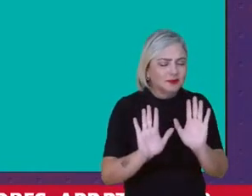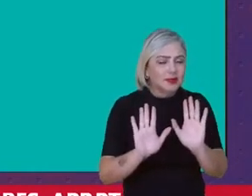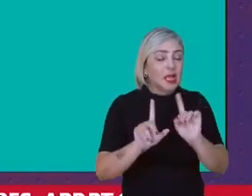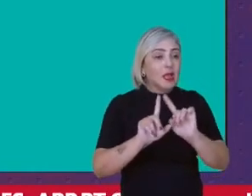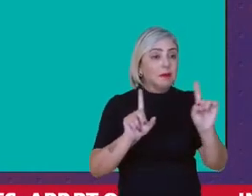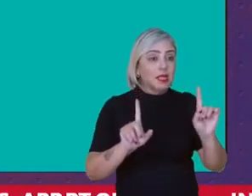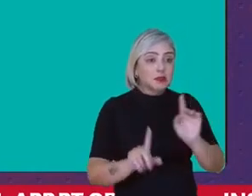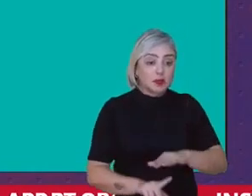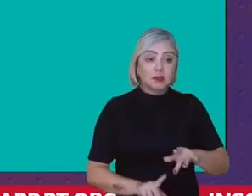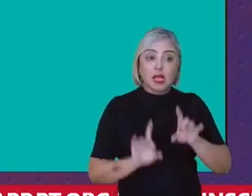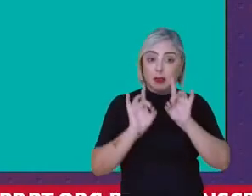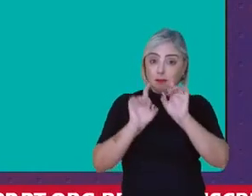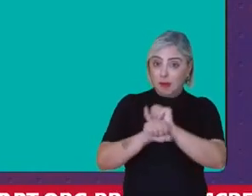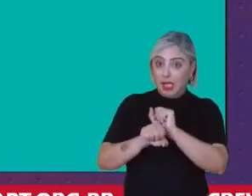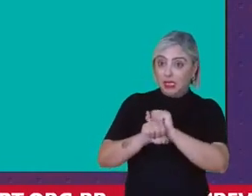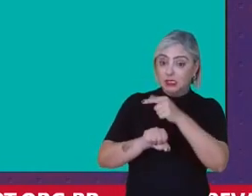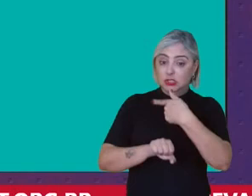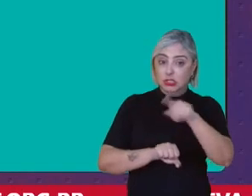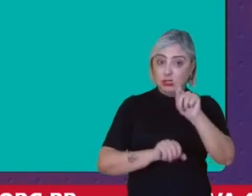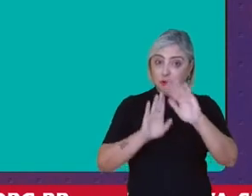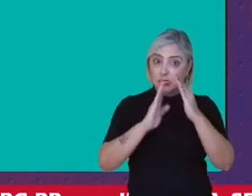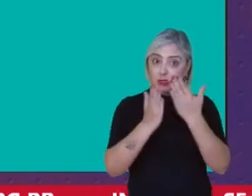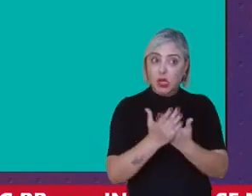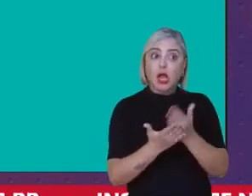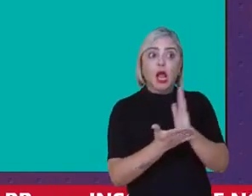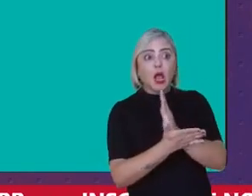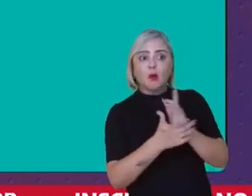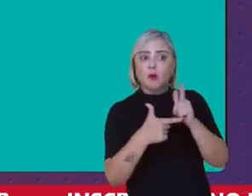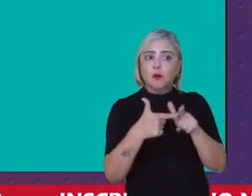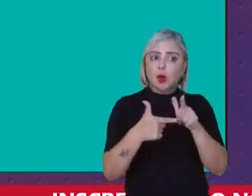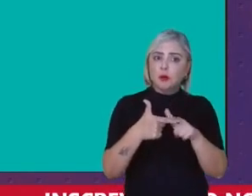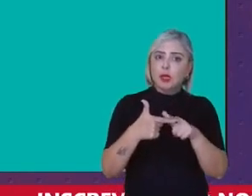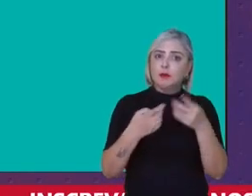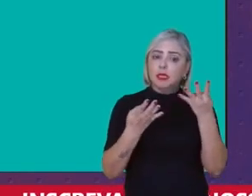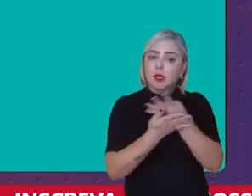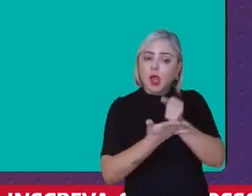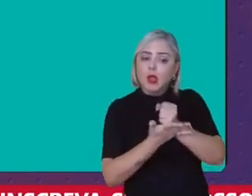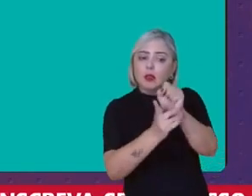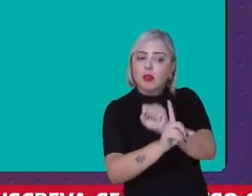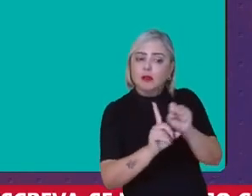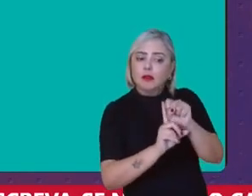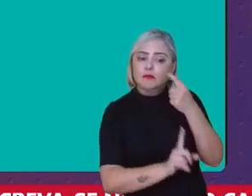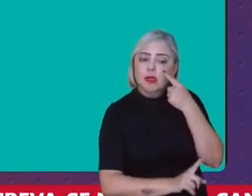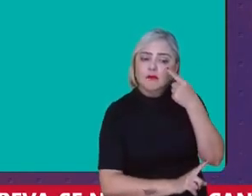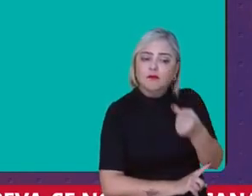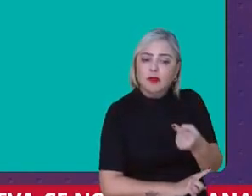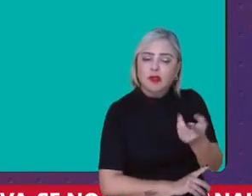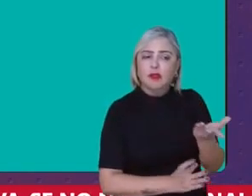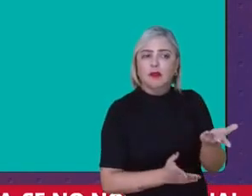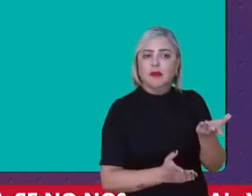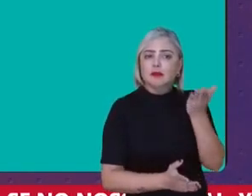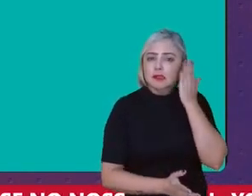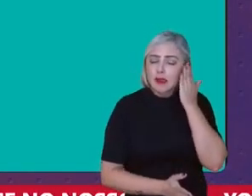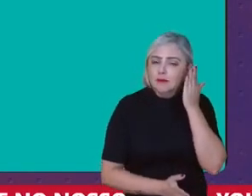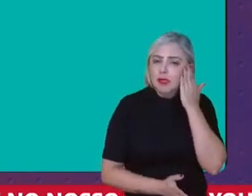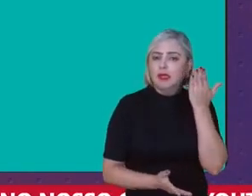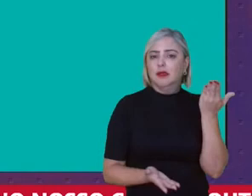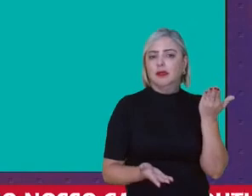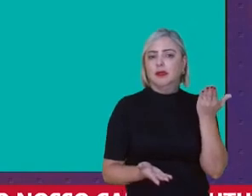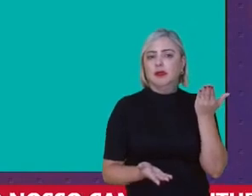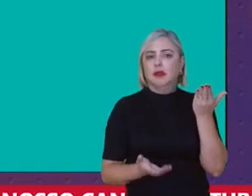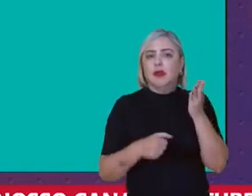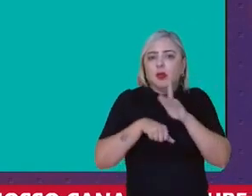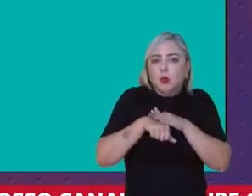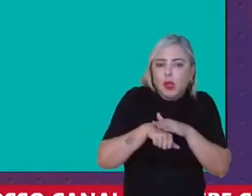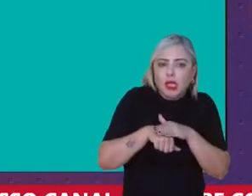mas quando a criança deixa de frequentar a escola, tem algum problema. Então, a rede de assistência social tem que ir lá ver qual é o problema. Pode ter tido